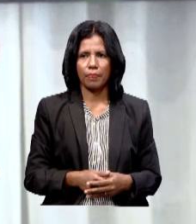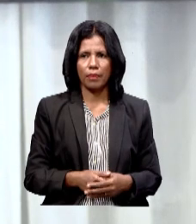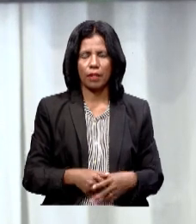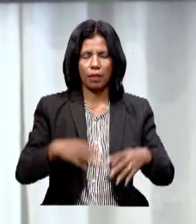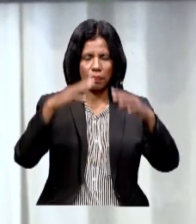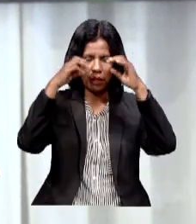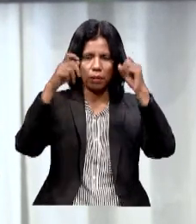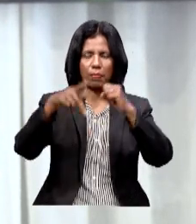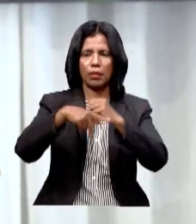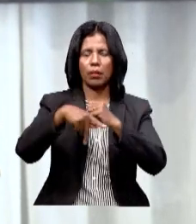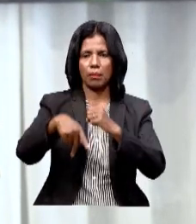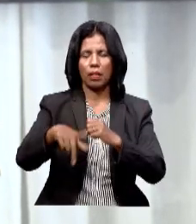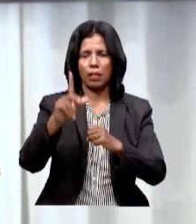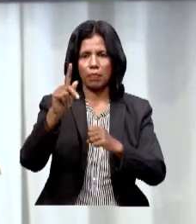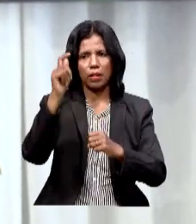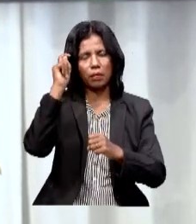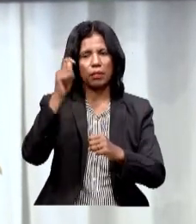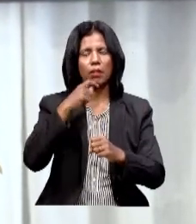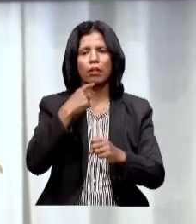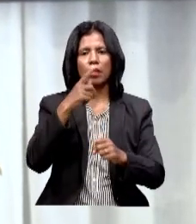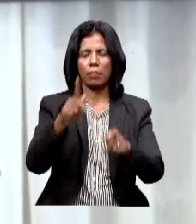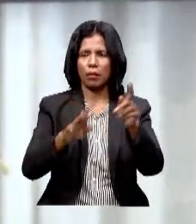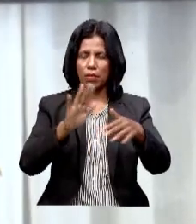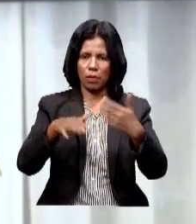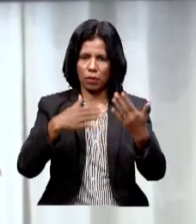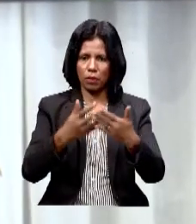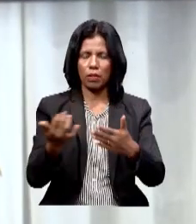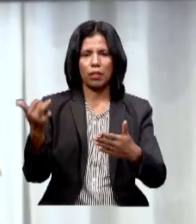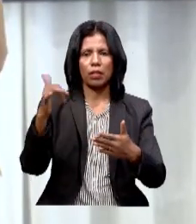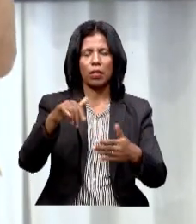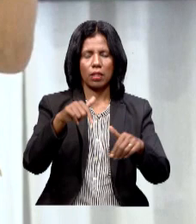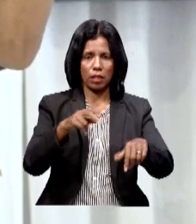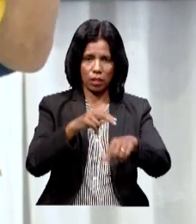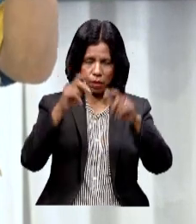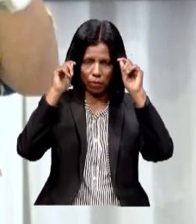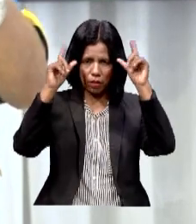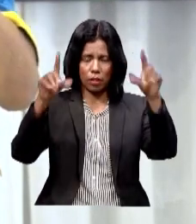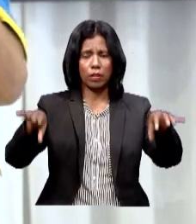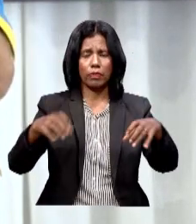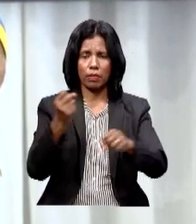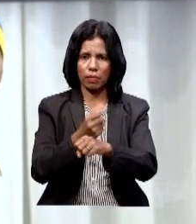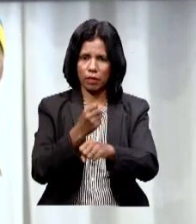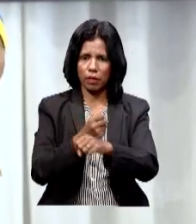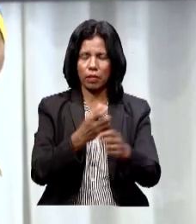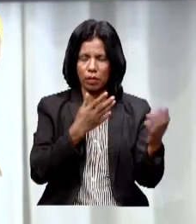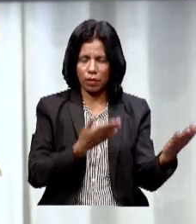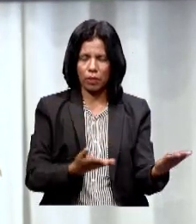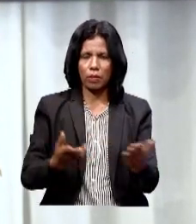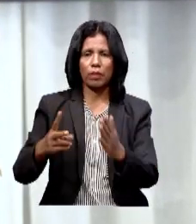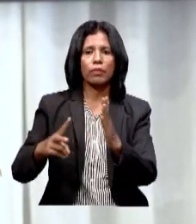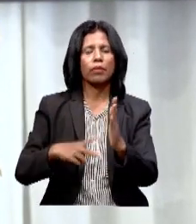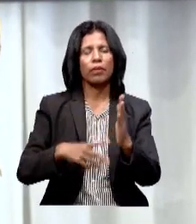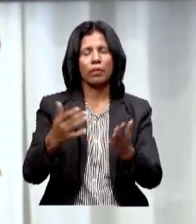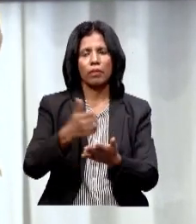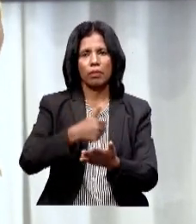Presidente do Partido PLP, Taur Matanrua, capela ba militante, no simpatizante, sira e a território nacional, ato serviço uma casa, rodilore e vitória ba partido e